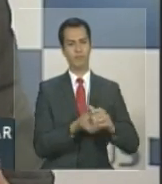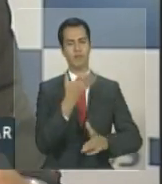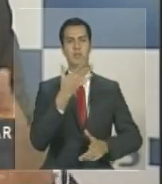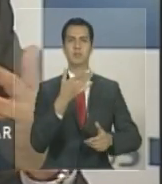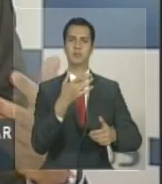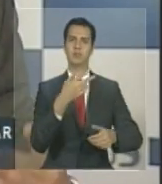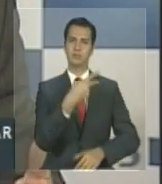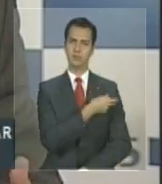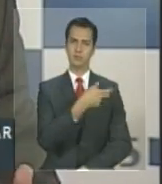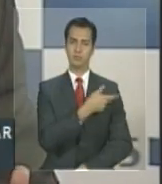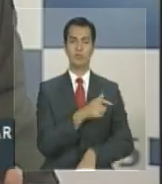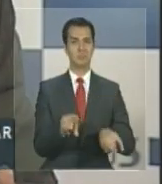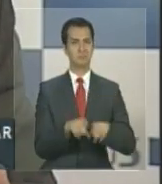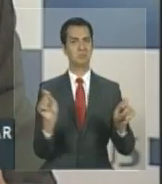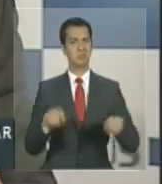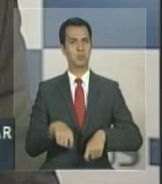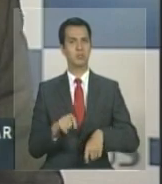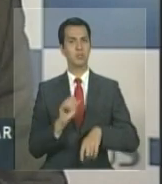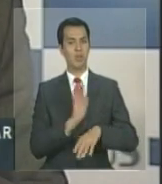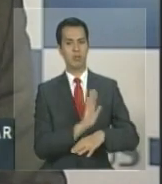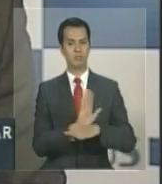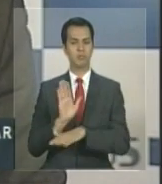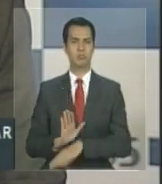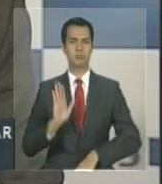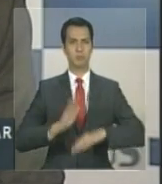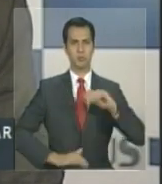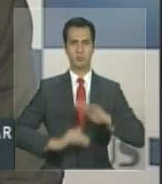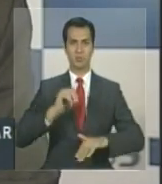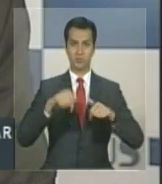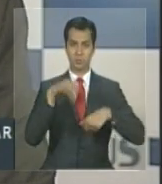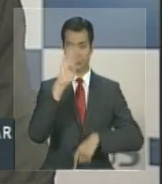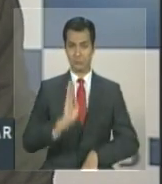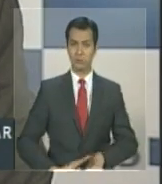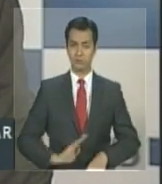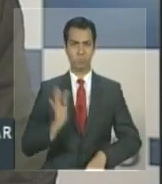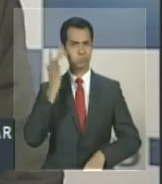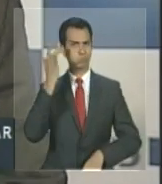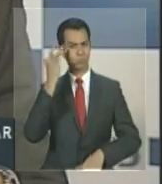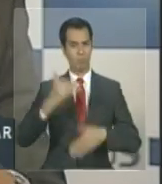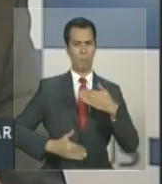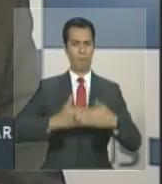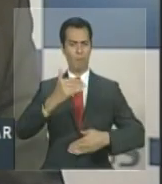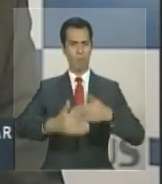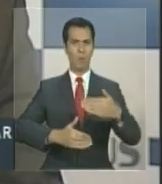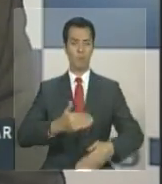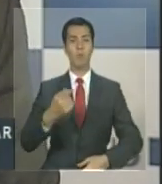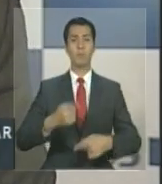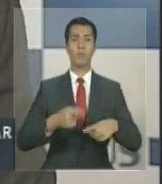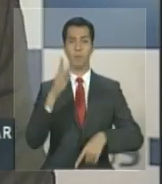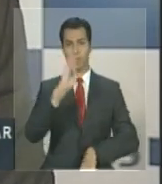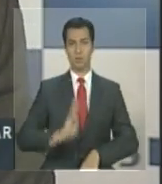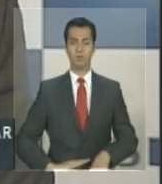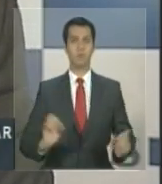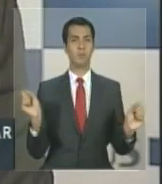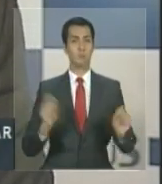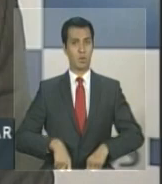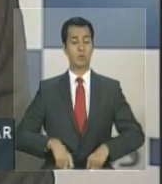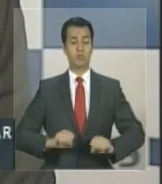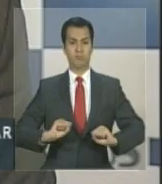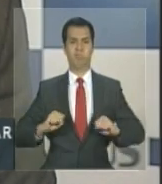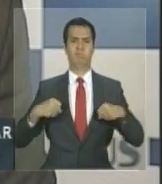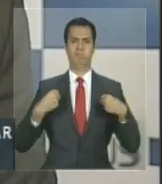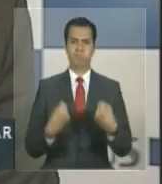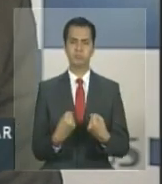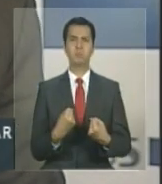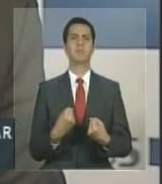nossos pesquisadores, a formação de profissionais, para que o Brasil seja cada vez mais soberano em relação a essa